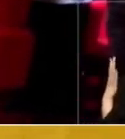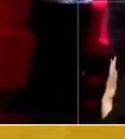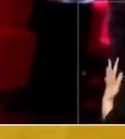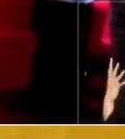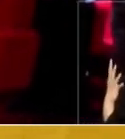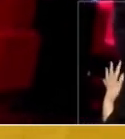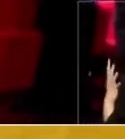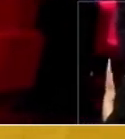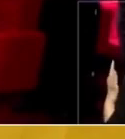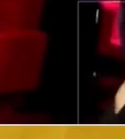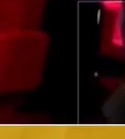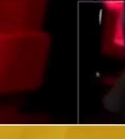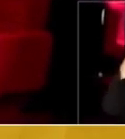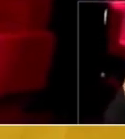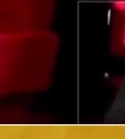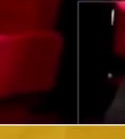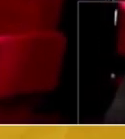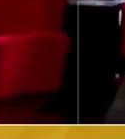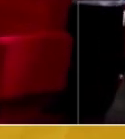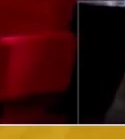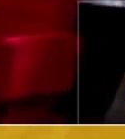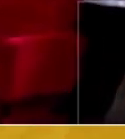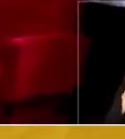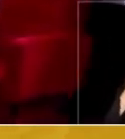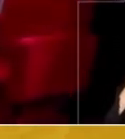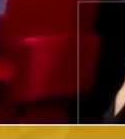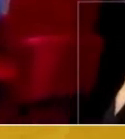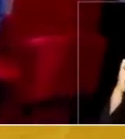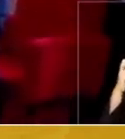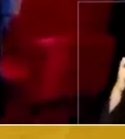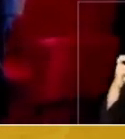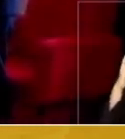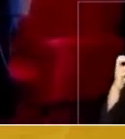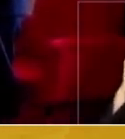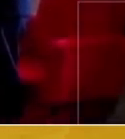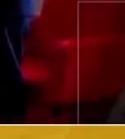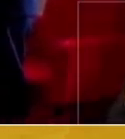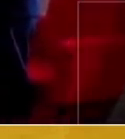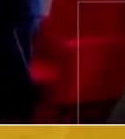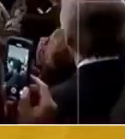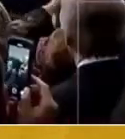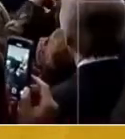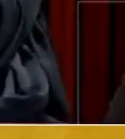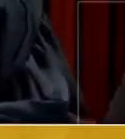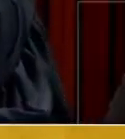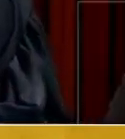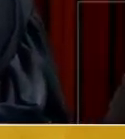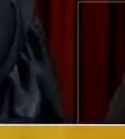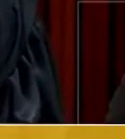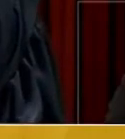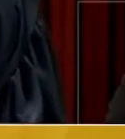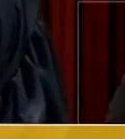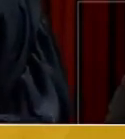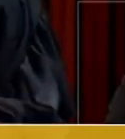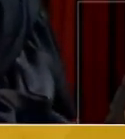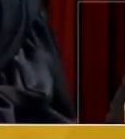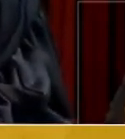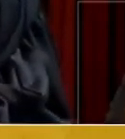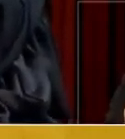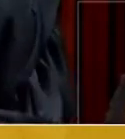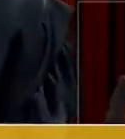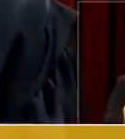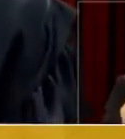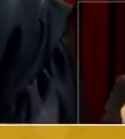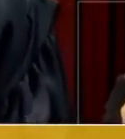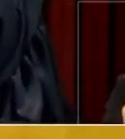marcado para quem vê o discurso dos dois. Lula disse que vai regular a mídia, se ele subir a rampa, que ele vai regular